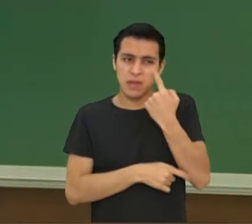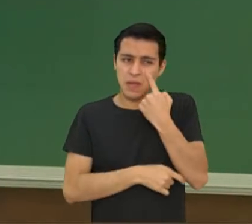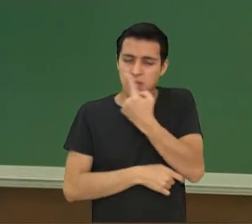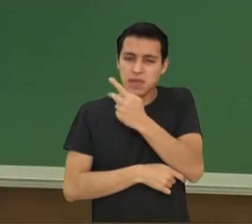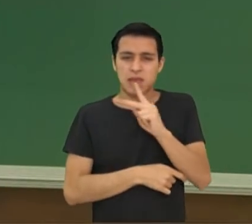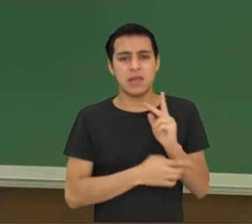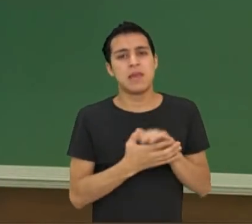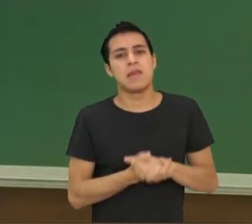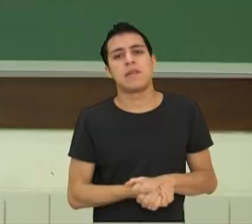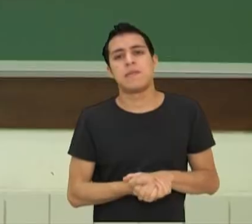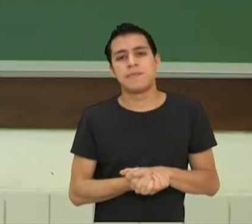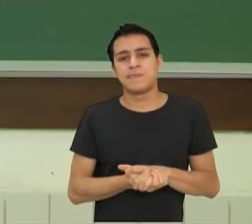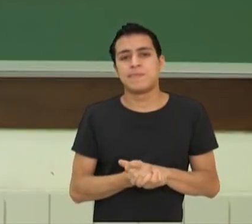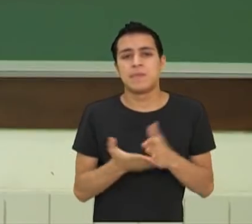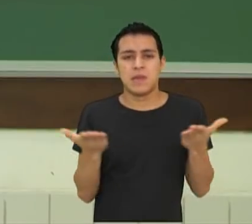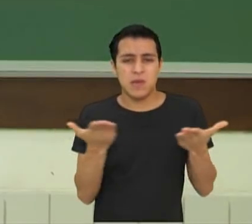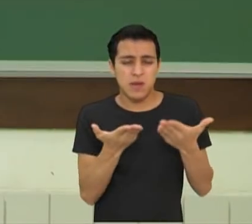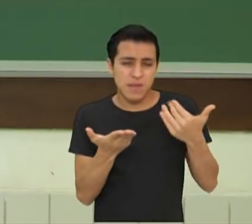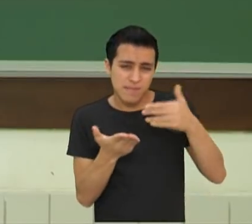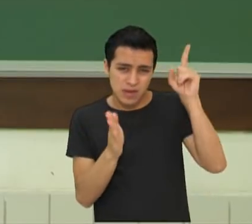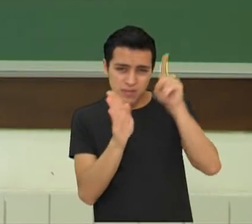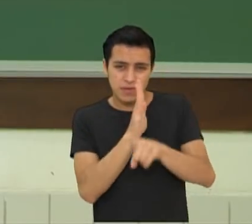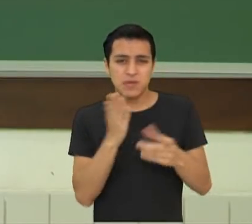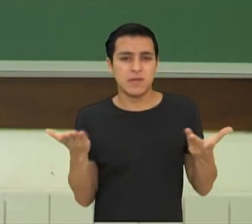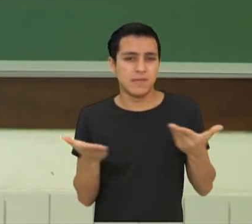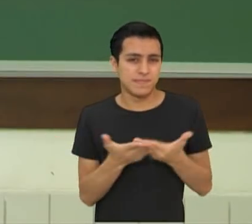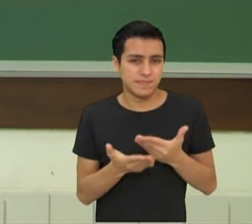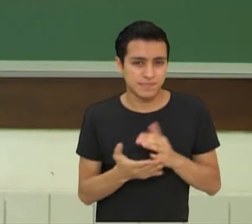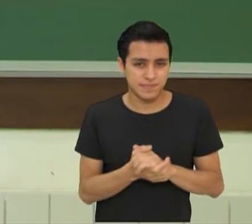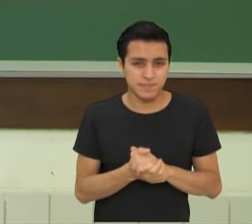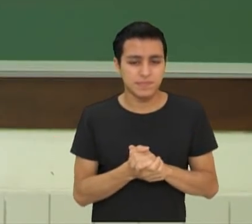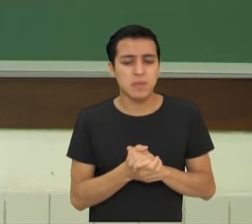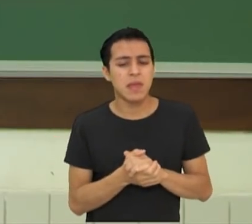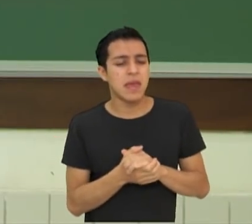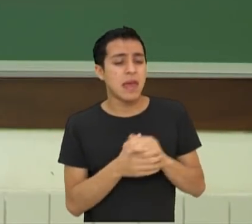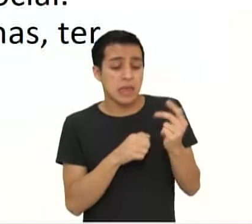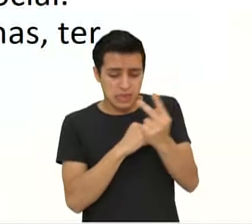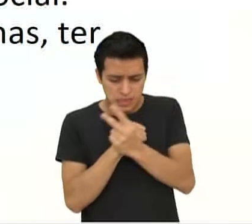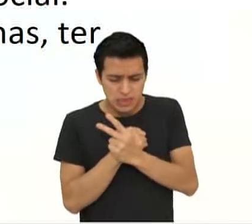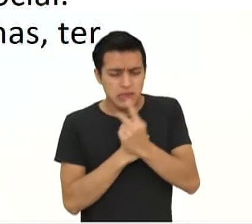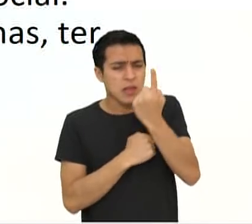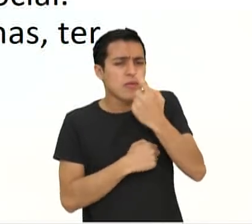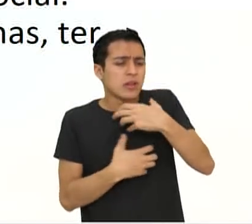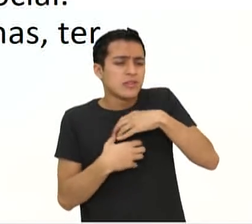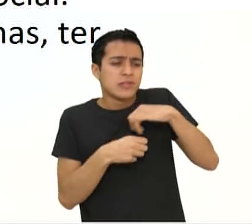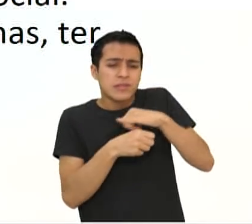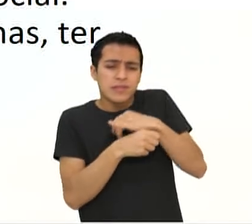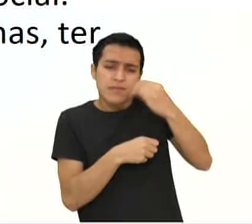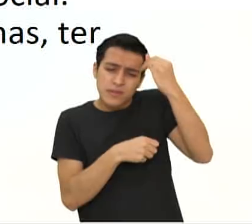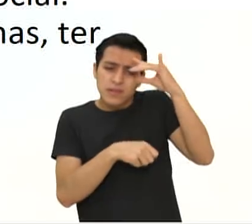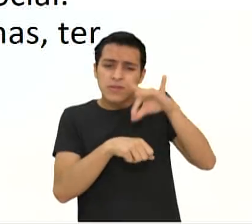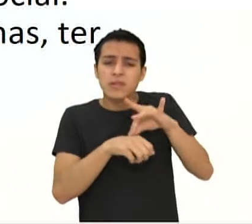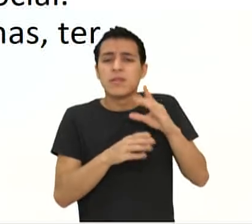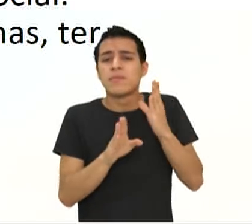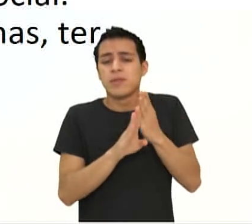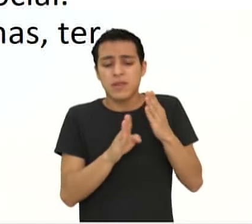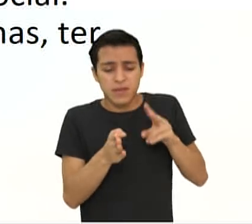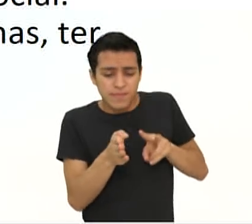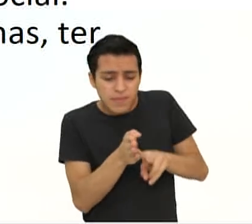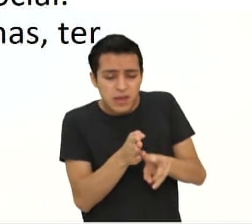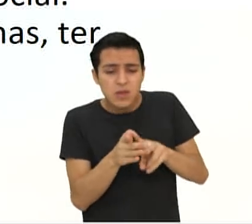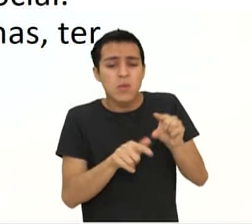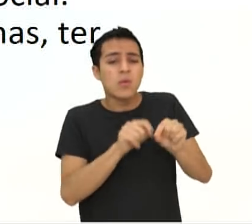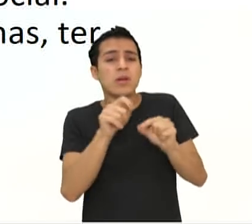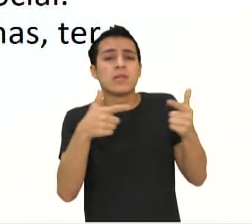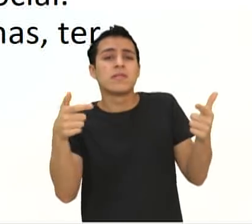hanseníase. Vamos a mais um quiz da aula de hoje. A prevenção é a única maneira de prevenir doenças causadas por bactérias para as quais